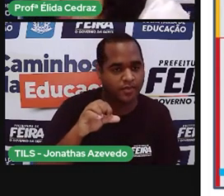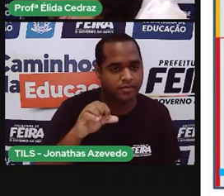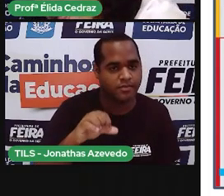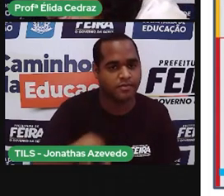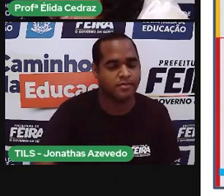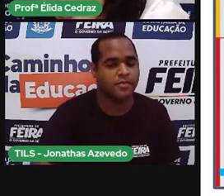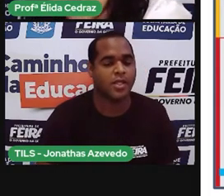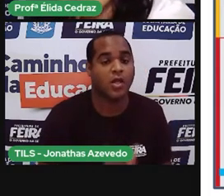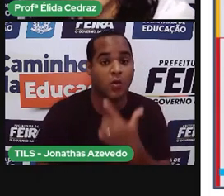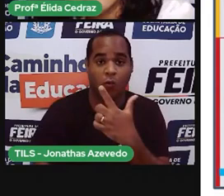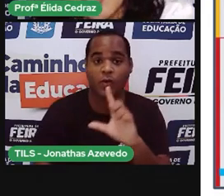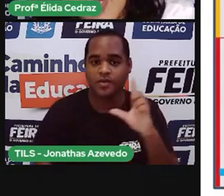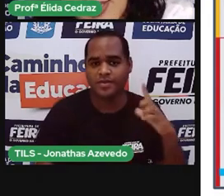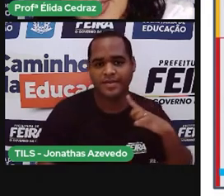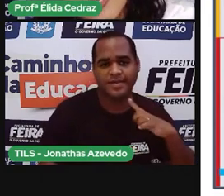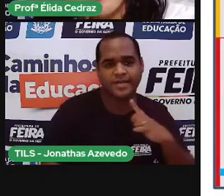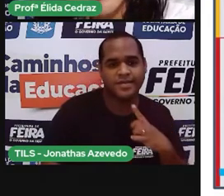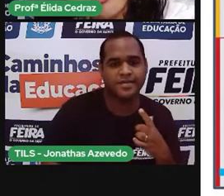R$ 10,49. O daqui,